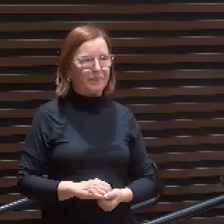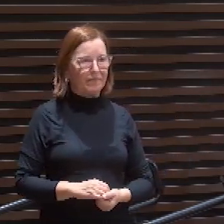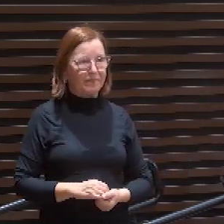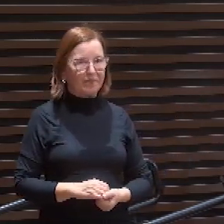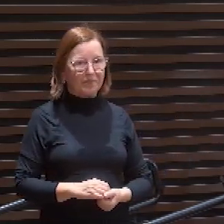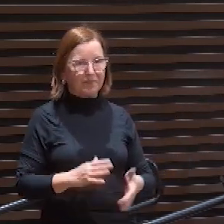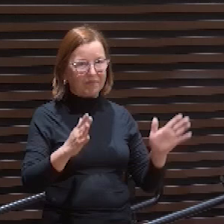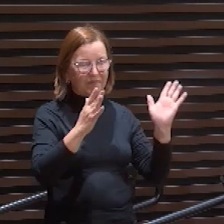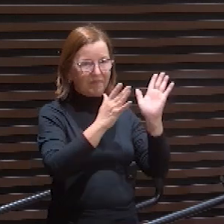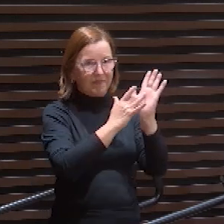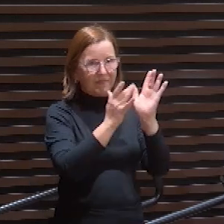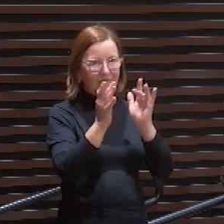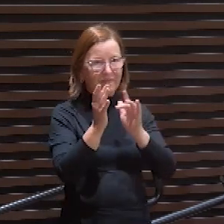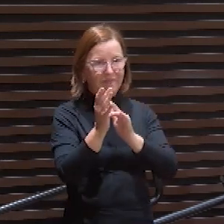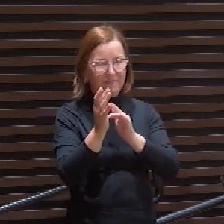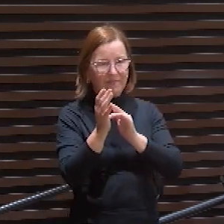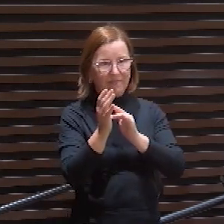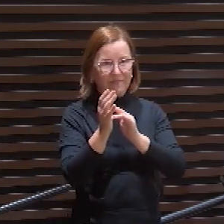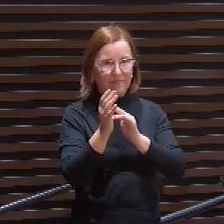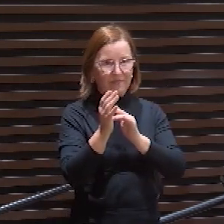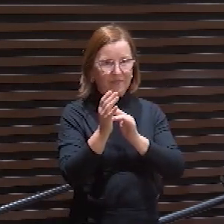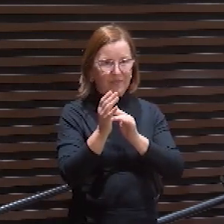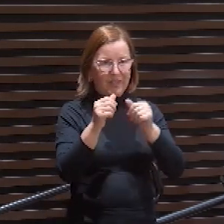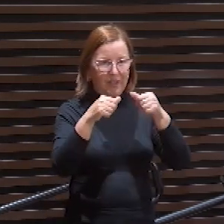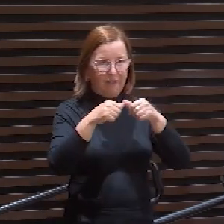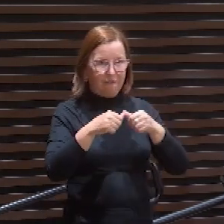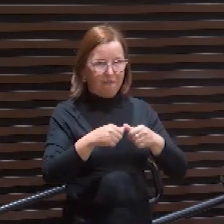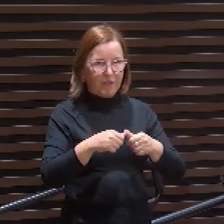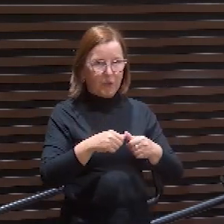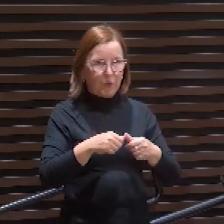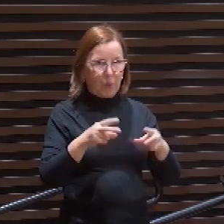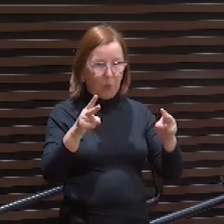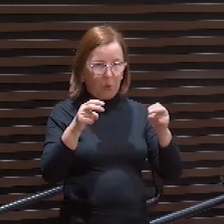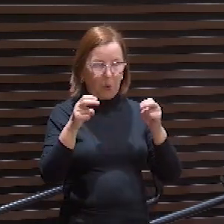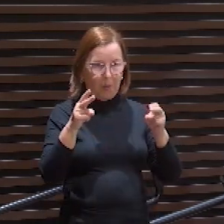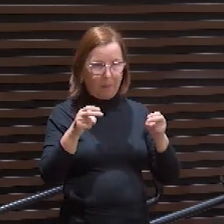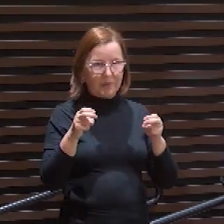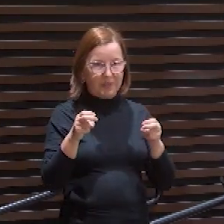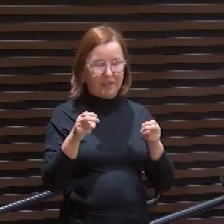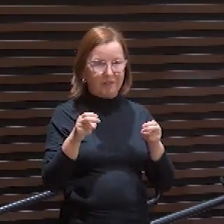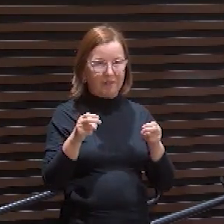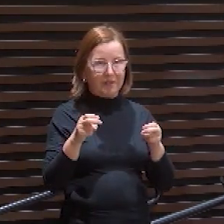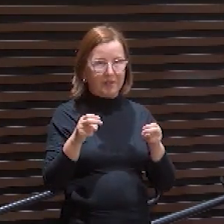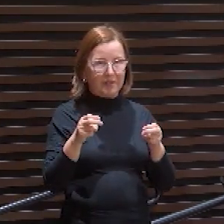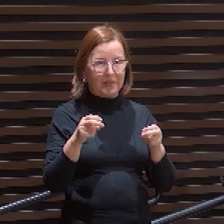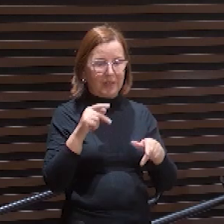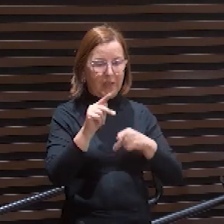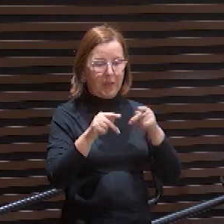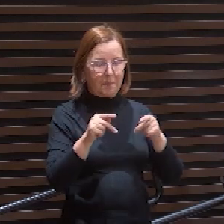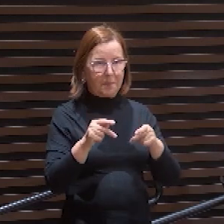Jesus ficou na boca do gasofilácio, olhando as contribuições.